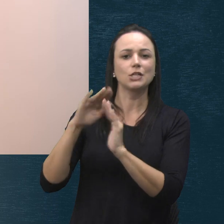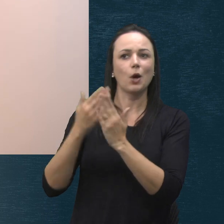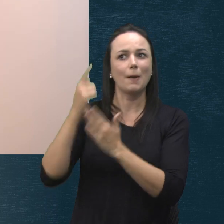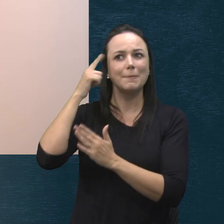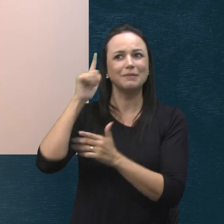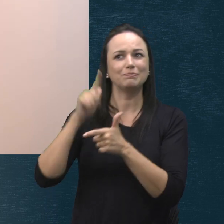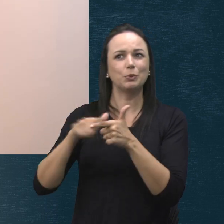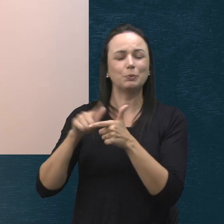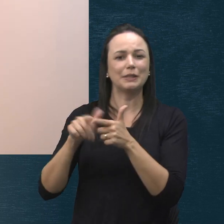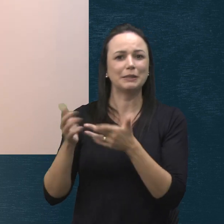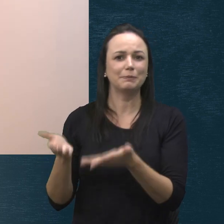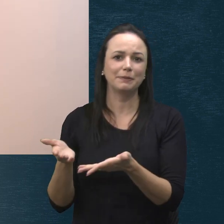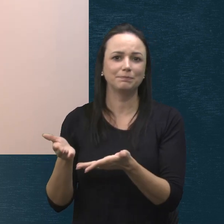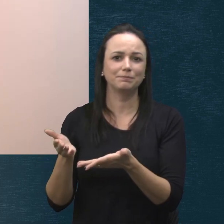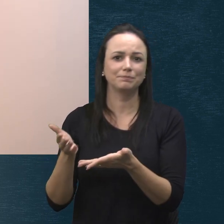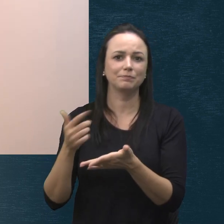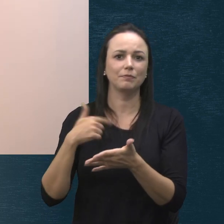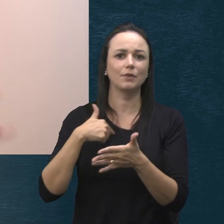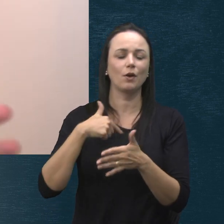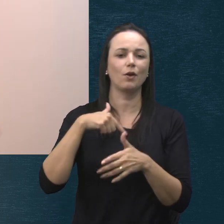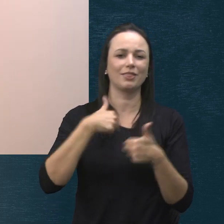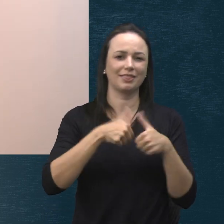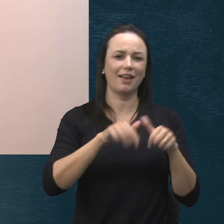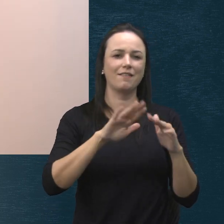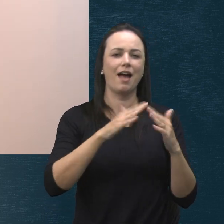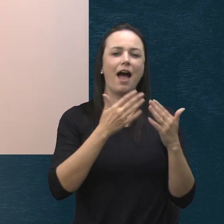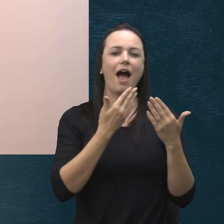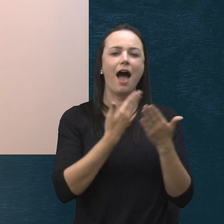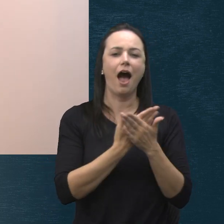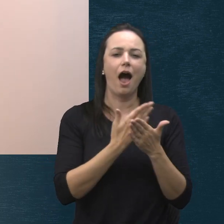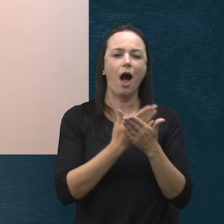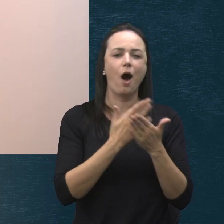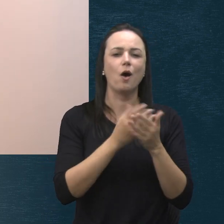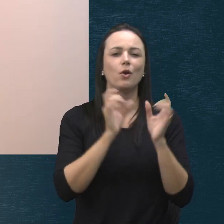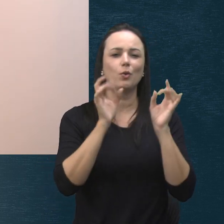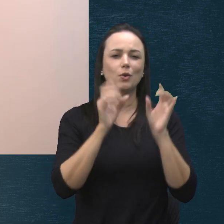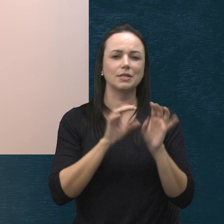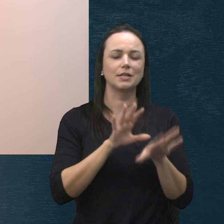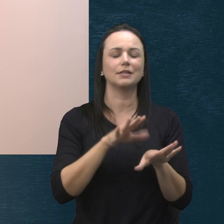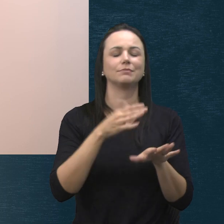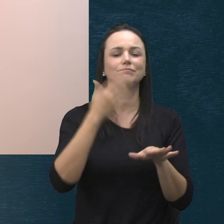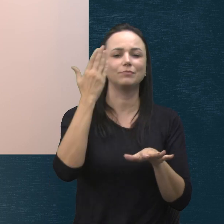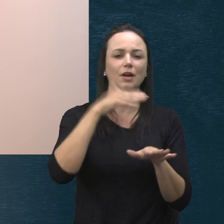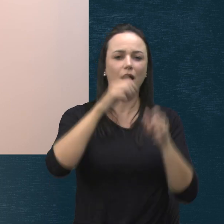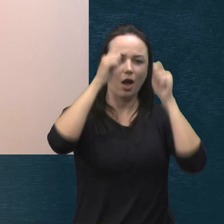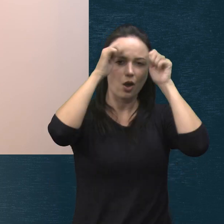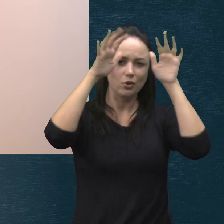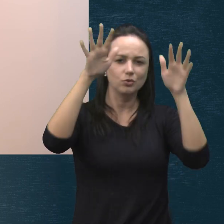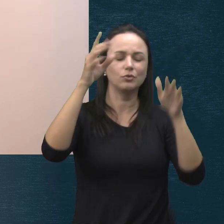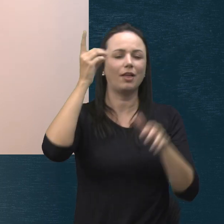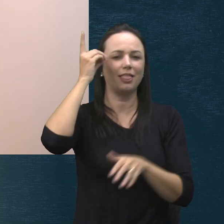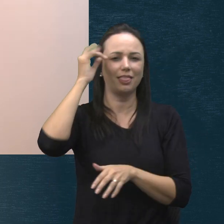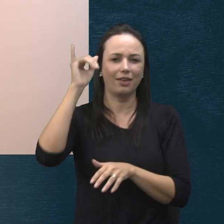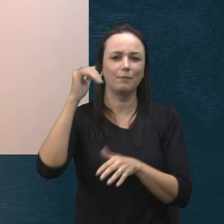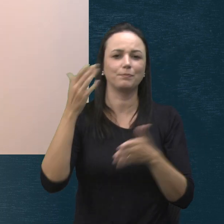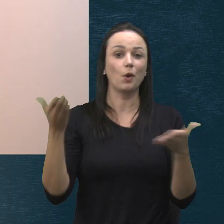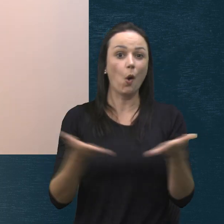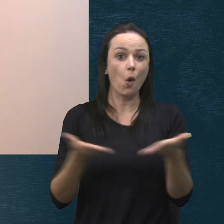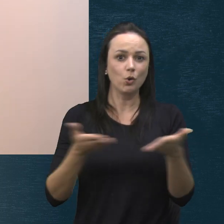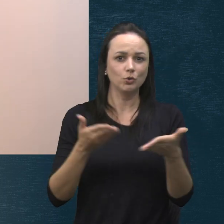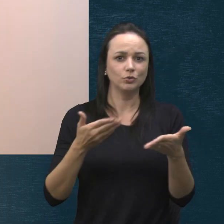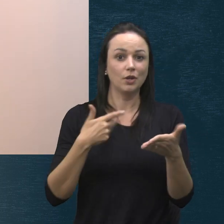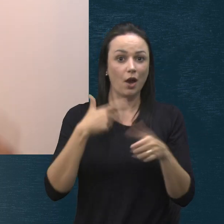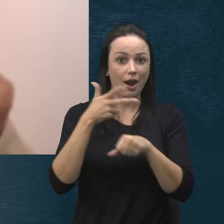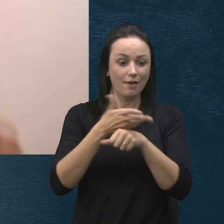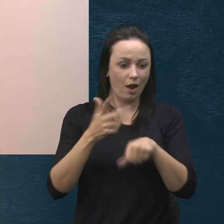estava numa aula da especialização em educação especial baseado em evidências para autismo e deficiência intelectual. Estava numa aula hoje. Estou gravando